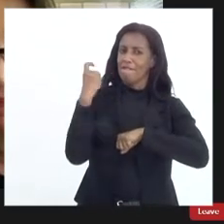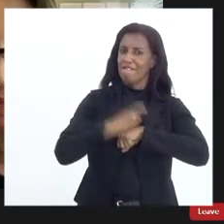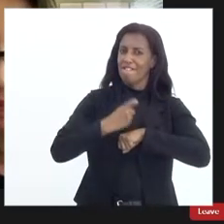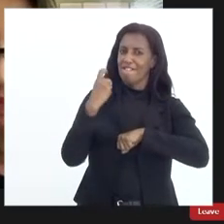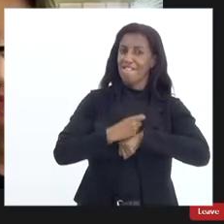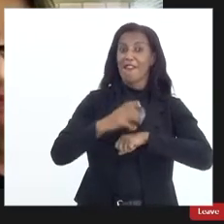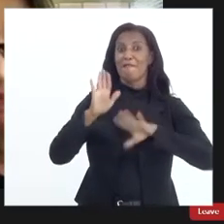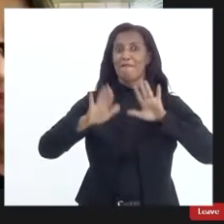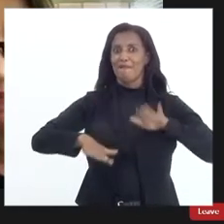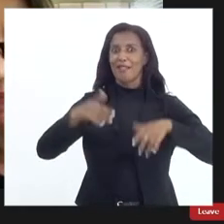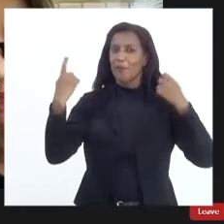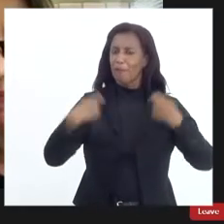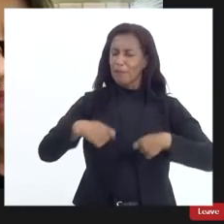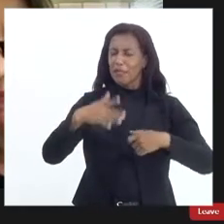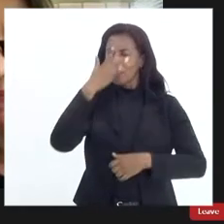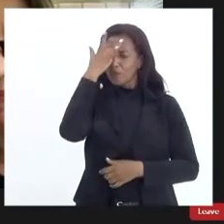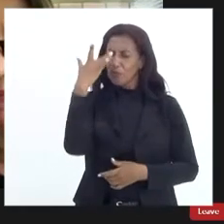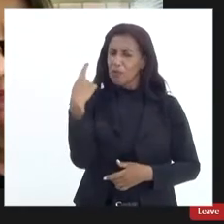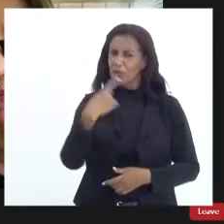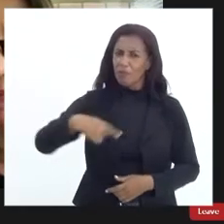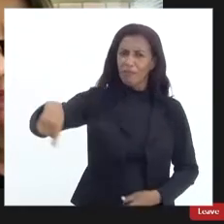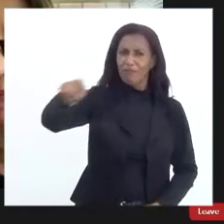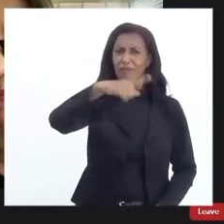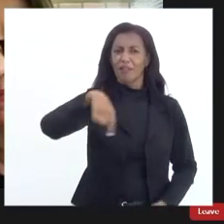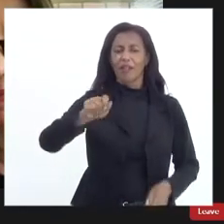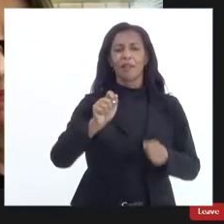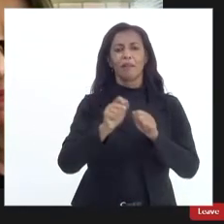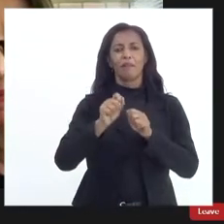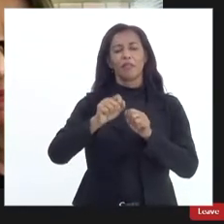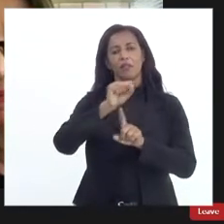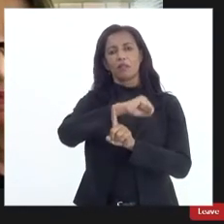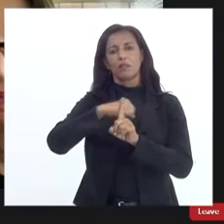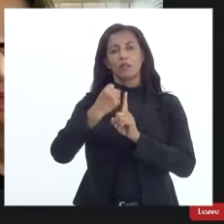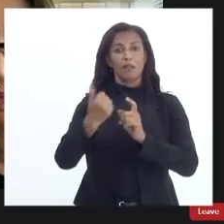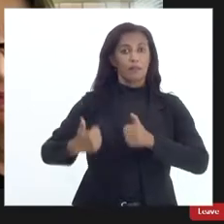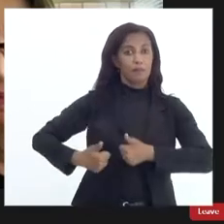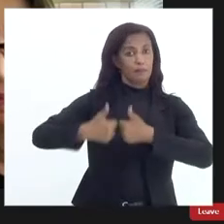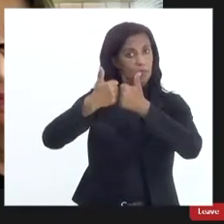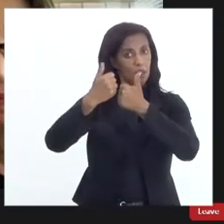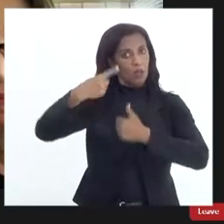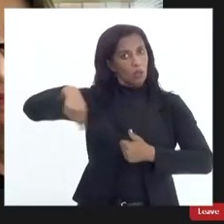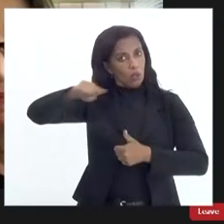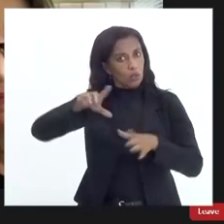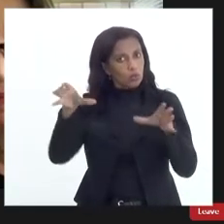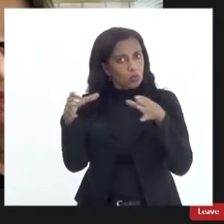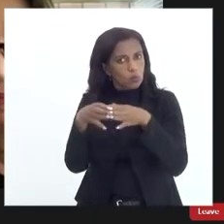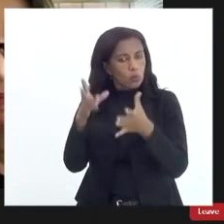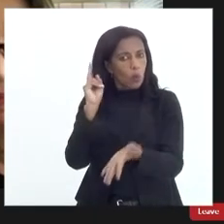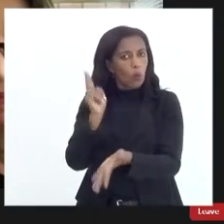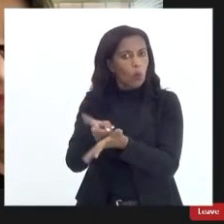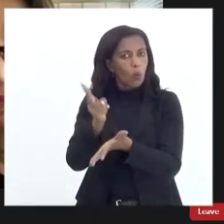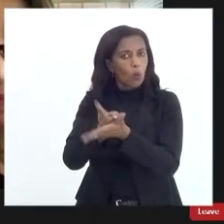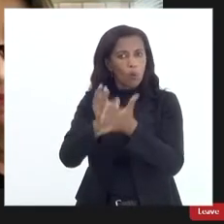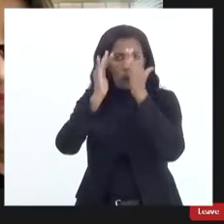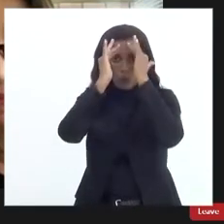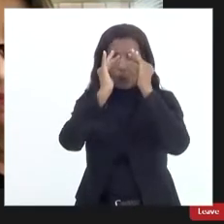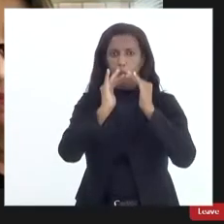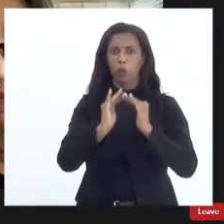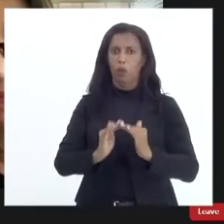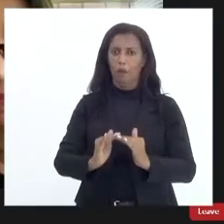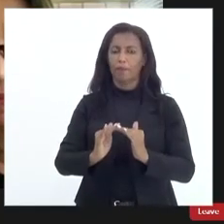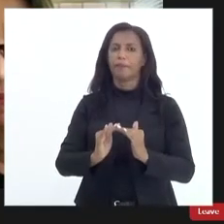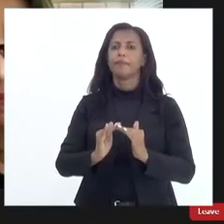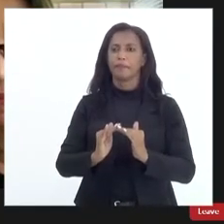porque eu sei que a gente precisa de gente como vocês para fazer uma sociedade melhor, para que nosso grupo possa continuar ser respeitado